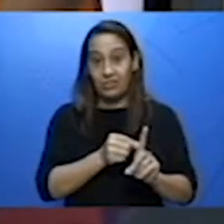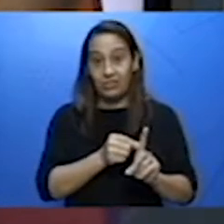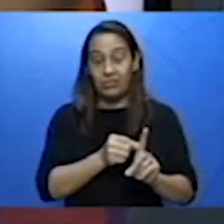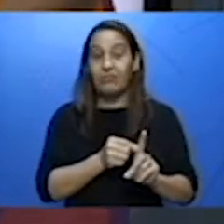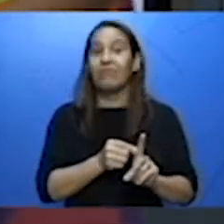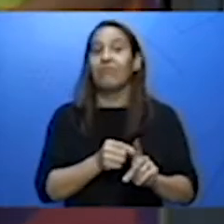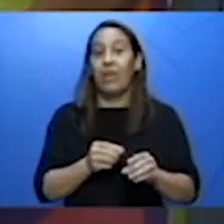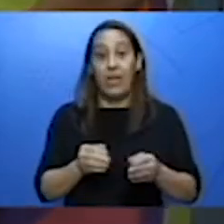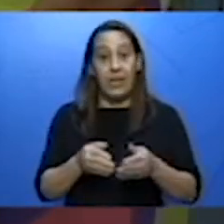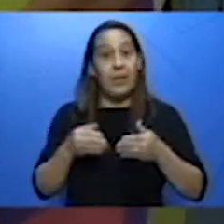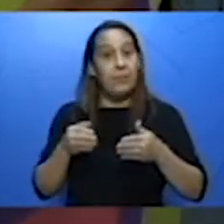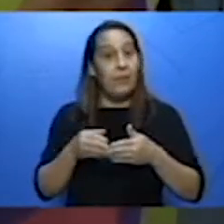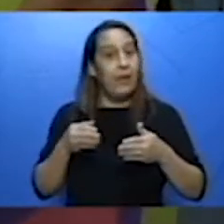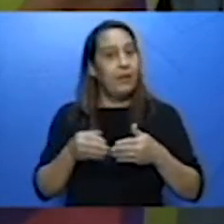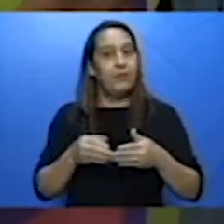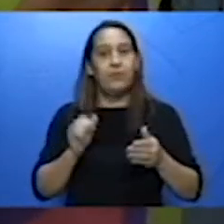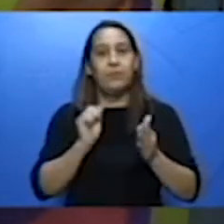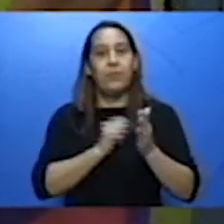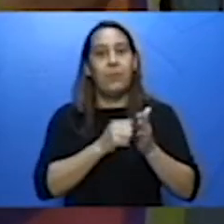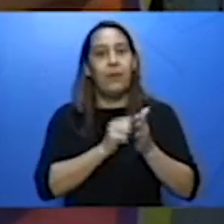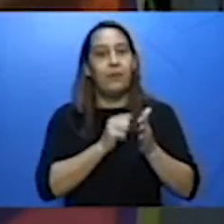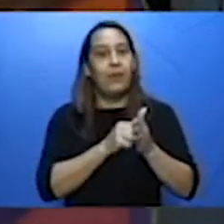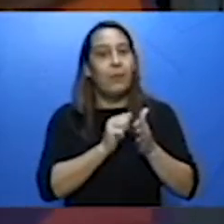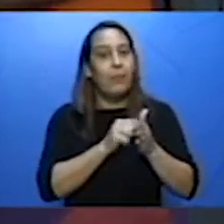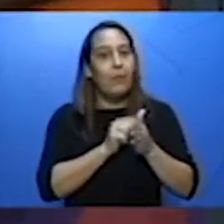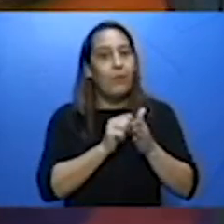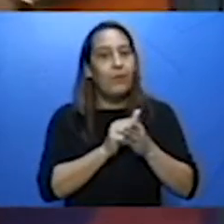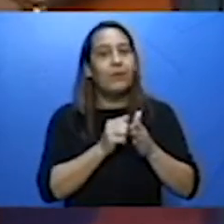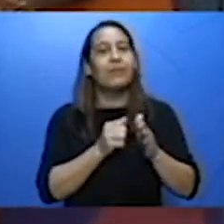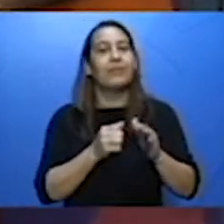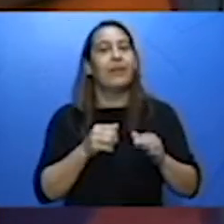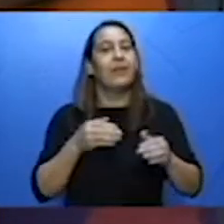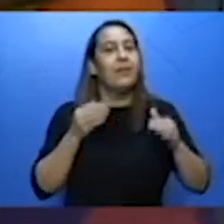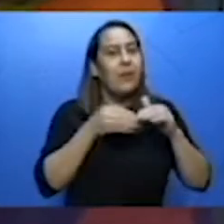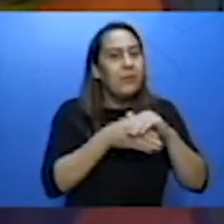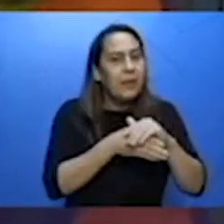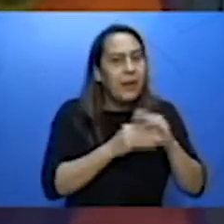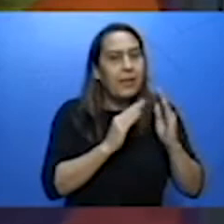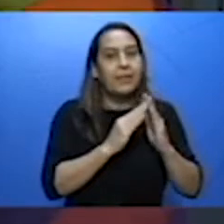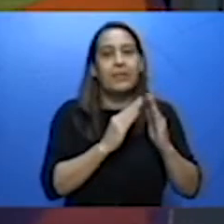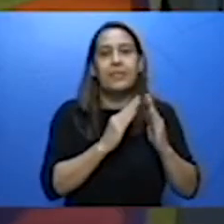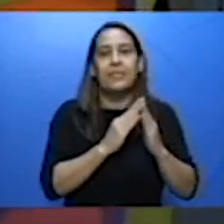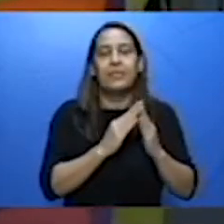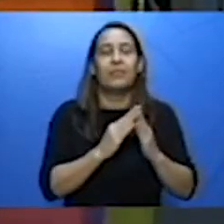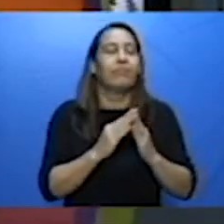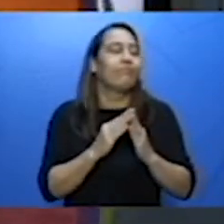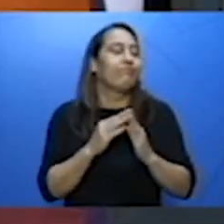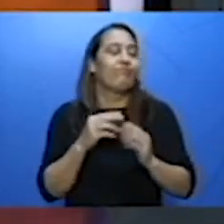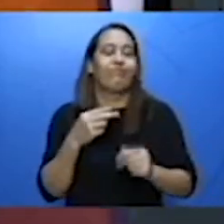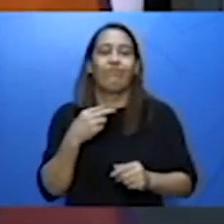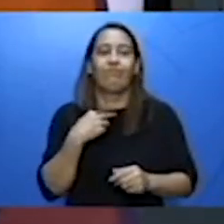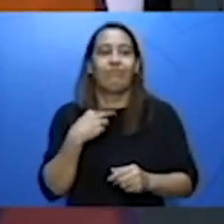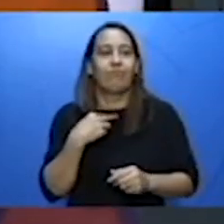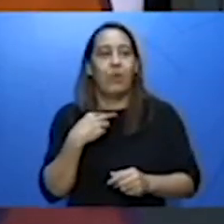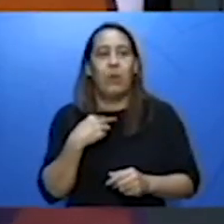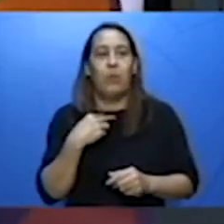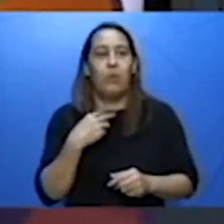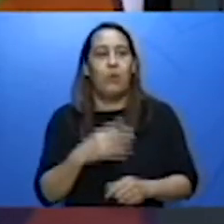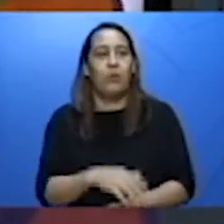que a professora falou? Bate aqui, ó. Unidade, posso morar aí com você? Aí a unidade vai